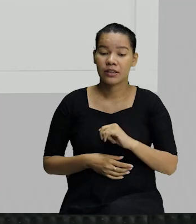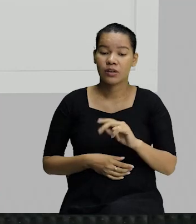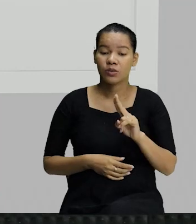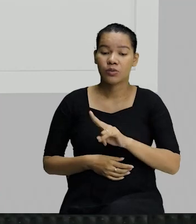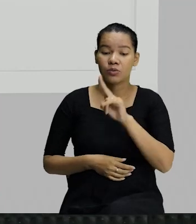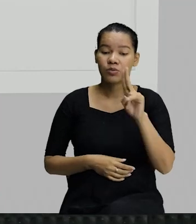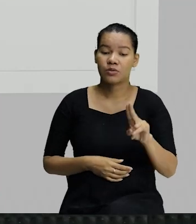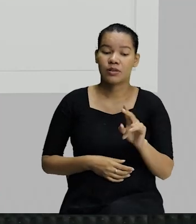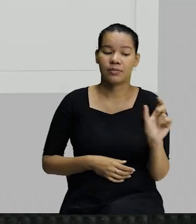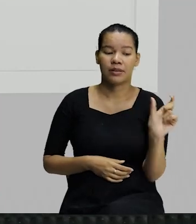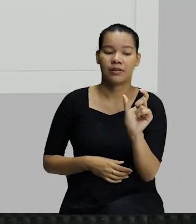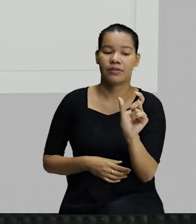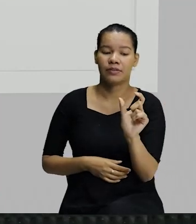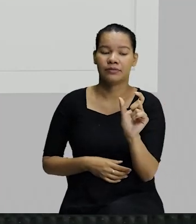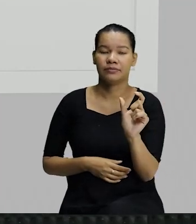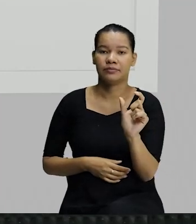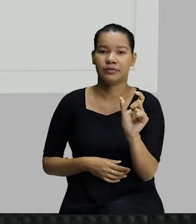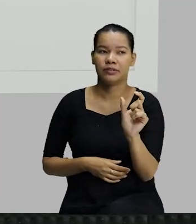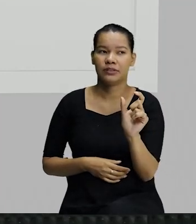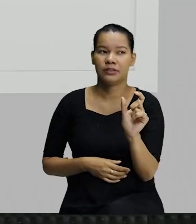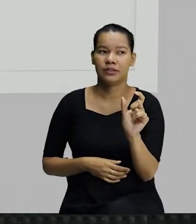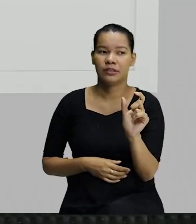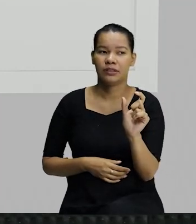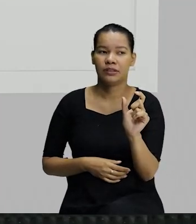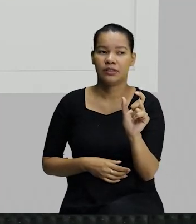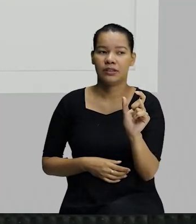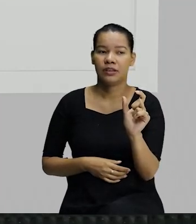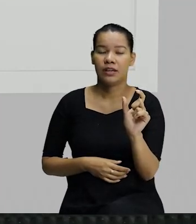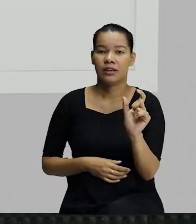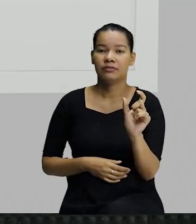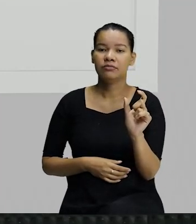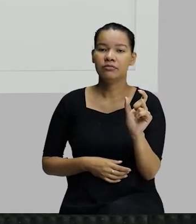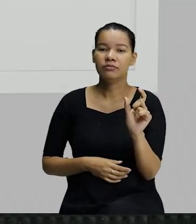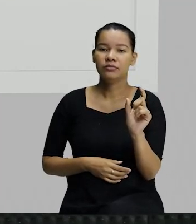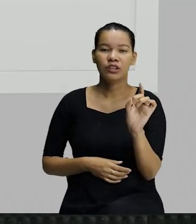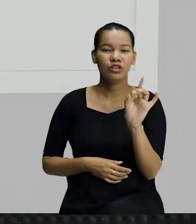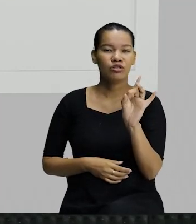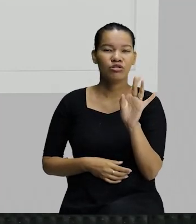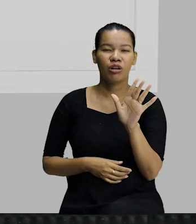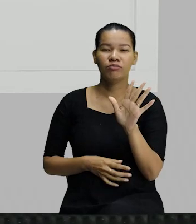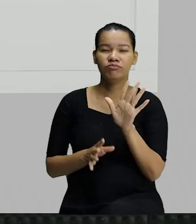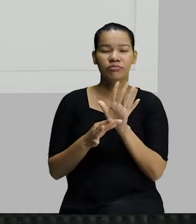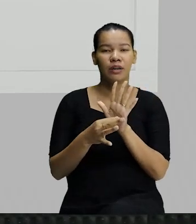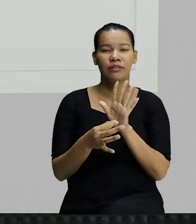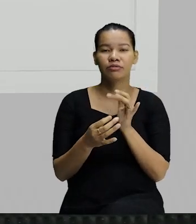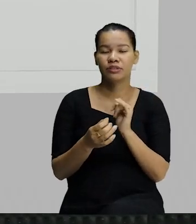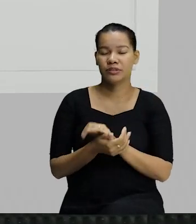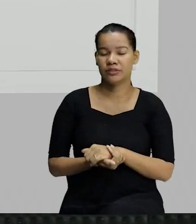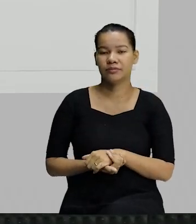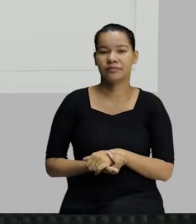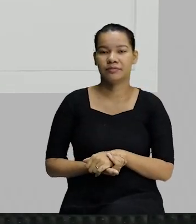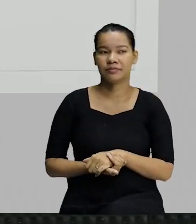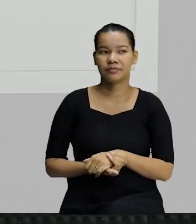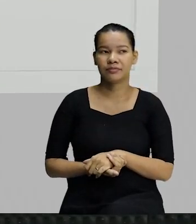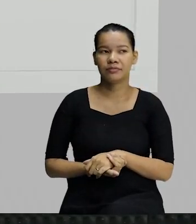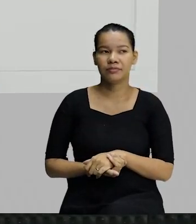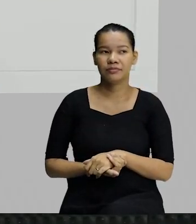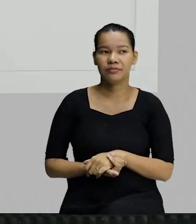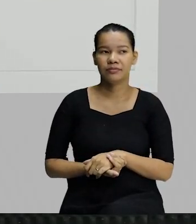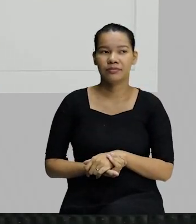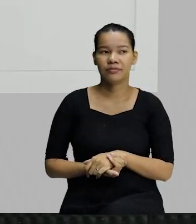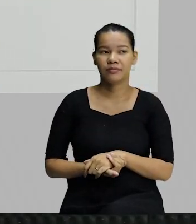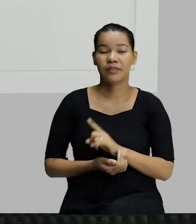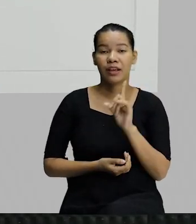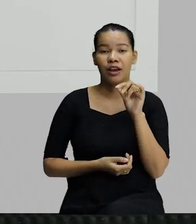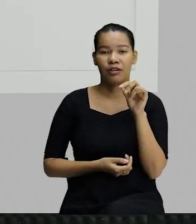palavra feliz, isso aqui é uma dica, tá, gente? É uma coincidência, ok? Isso aqui é um